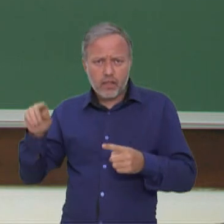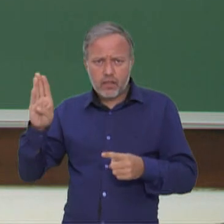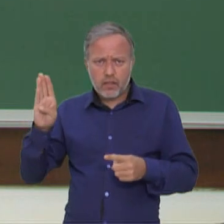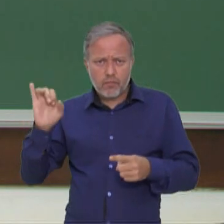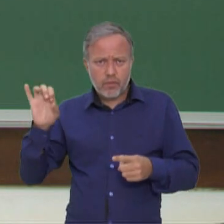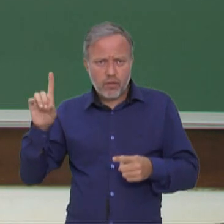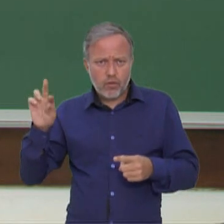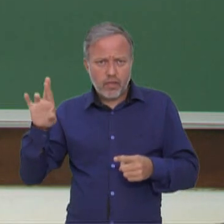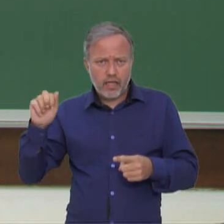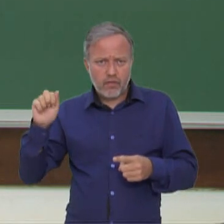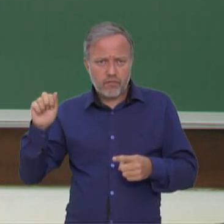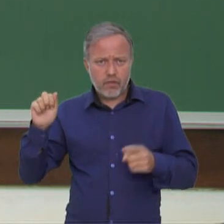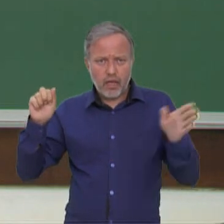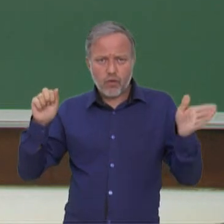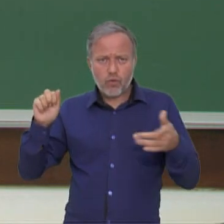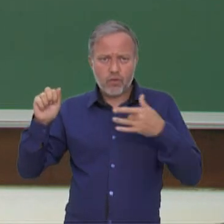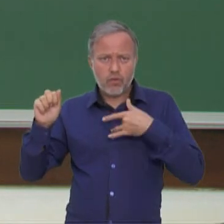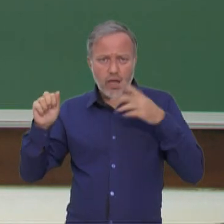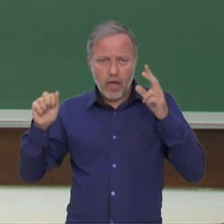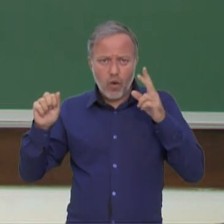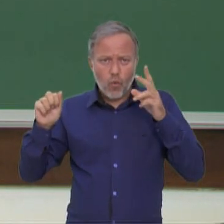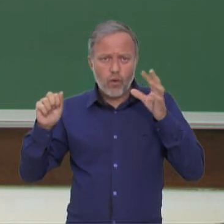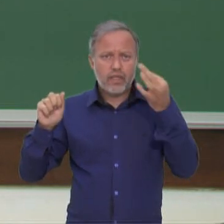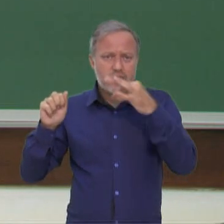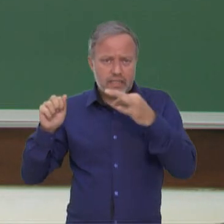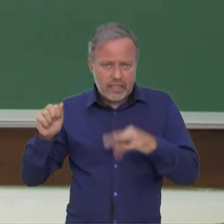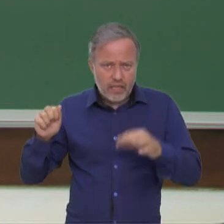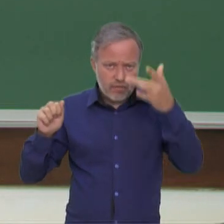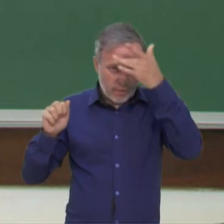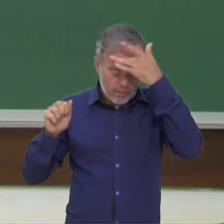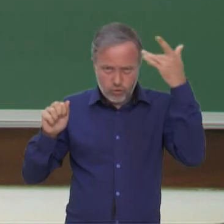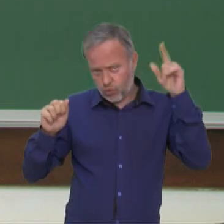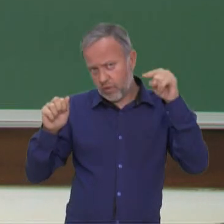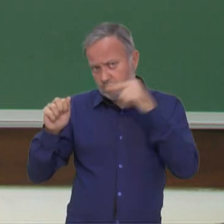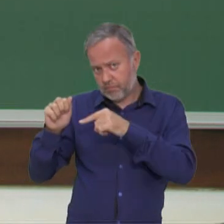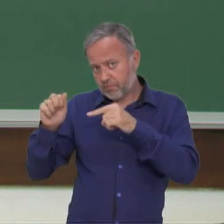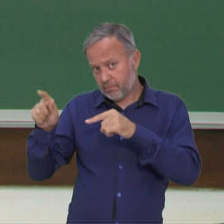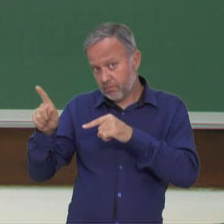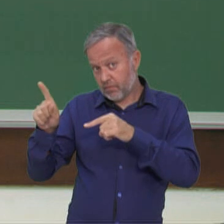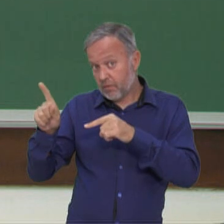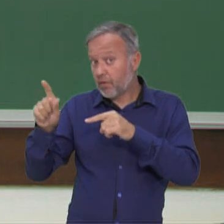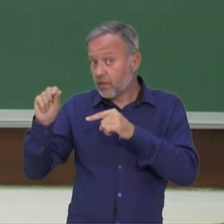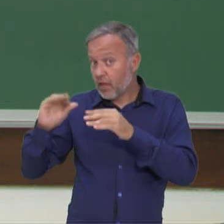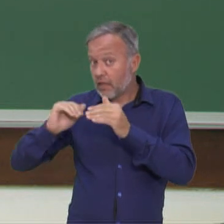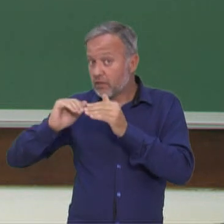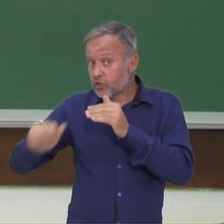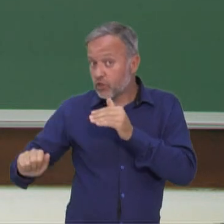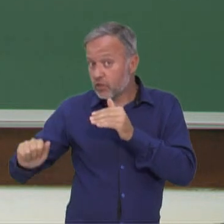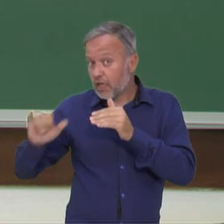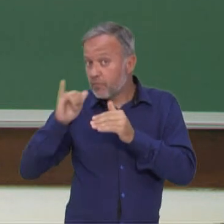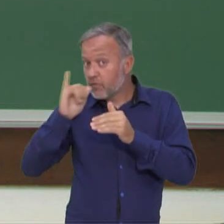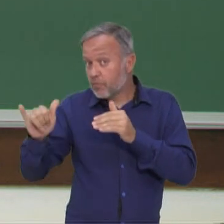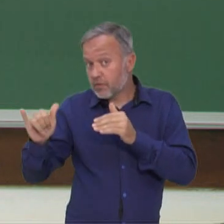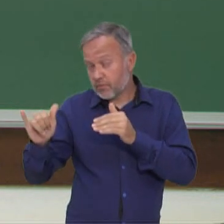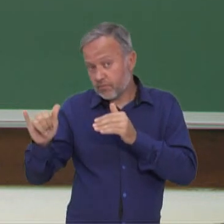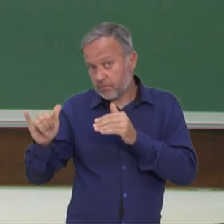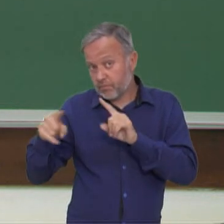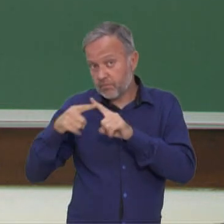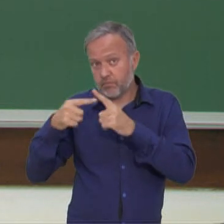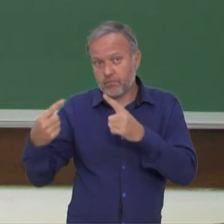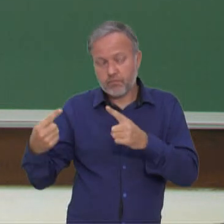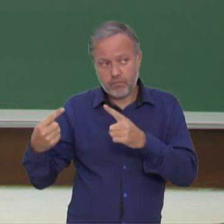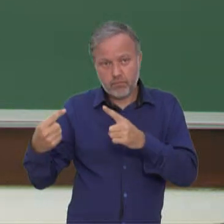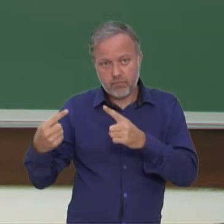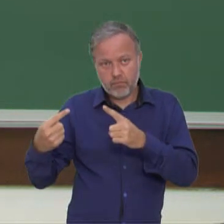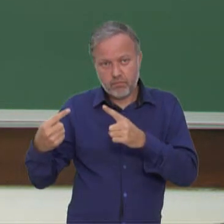a pessoa que vai escrever pode não colocar alguma coisa? Pode também, né?